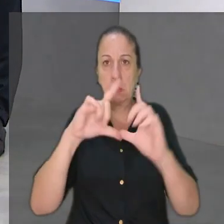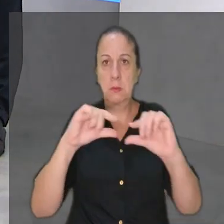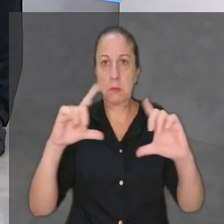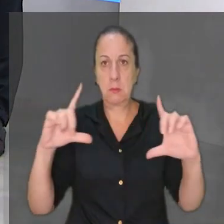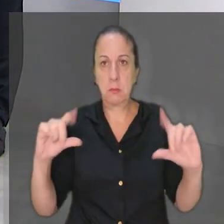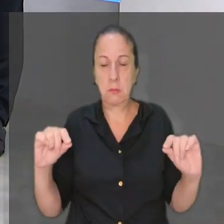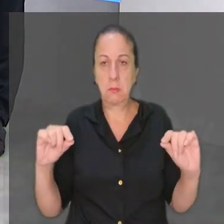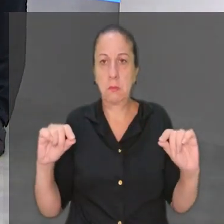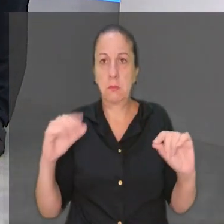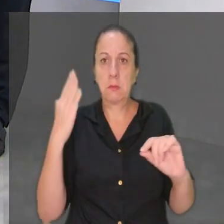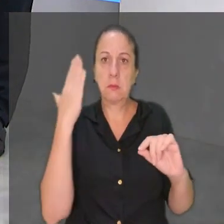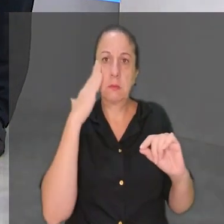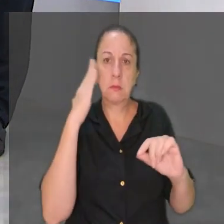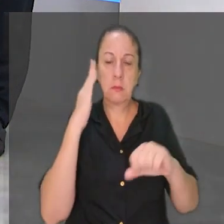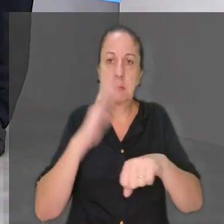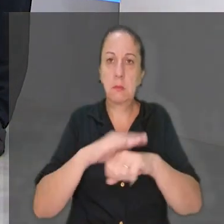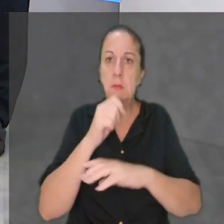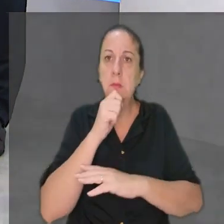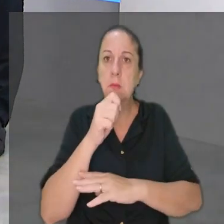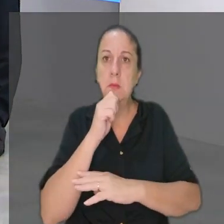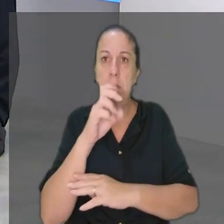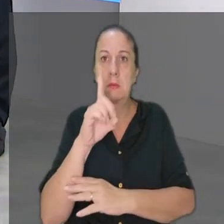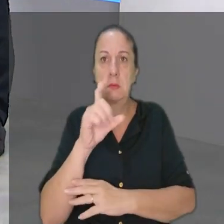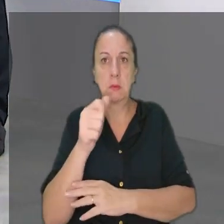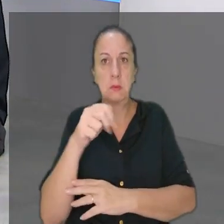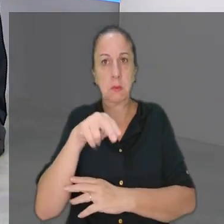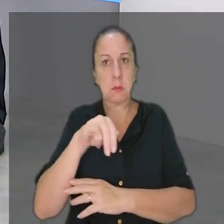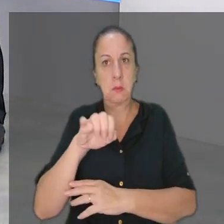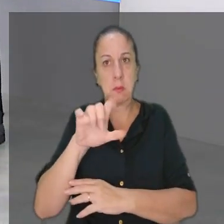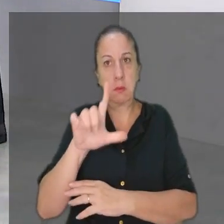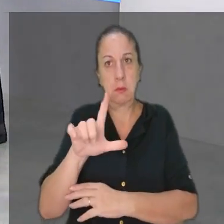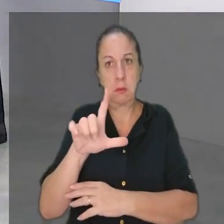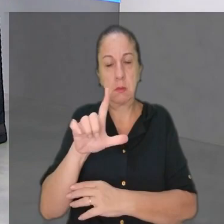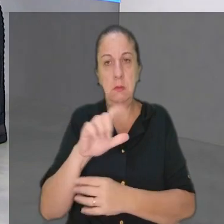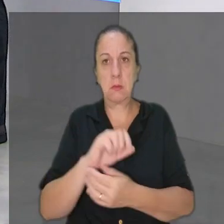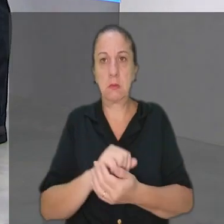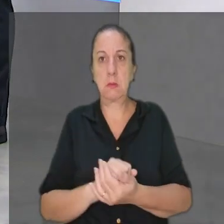Brasília. Vamos saber mais na reportagem de Daniel Vasques.